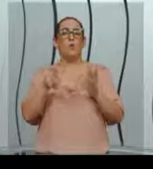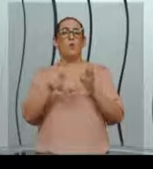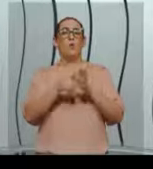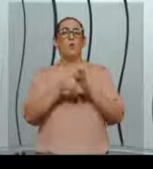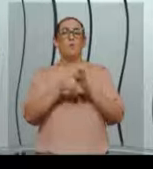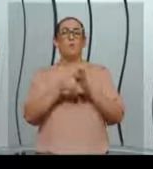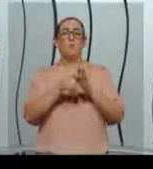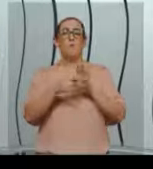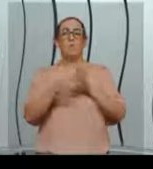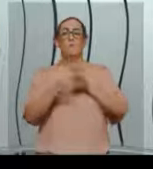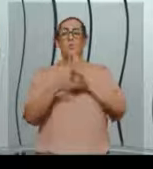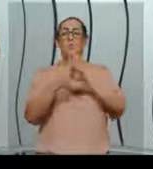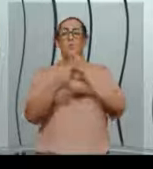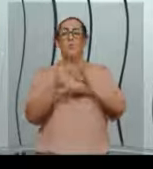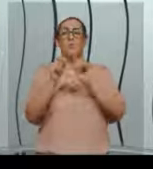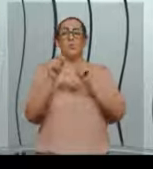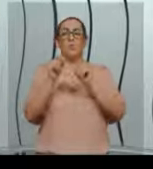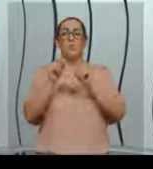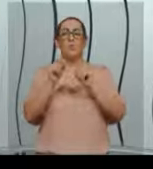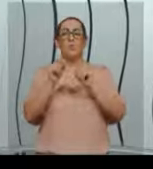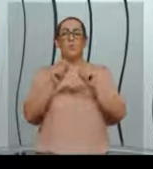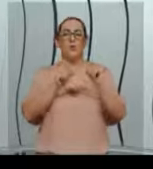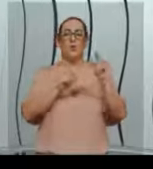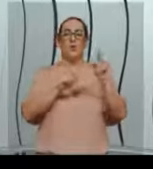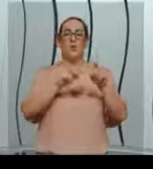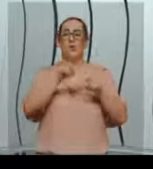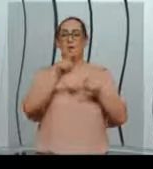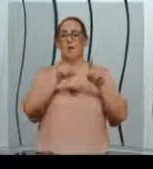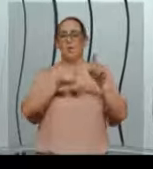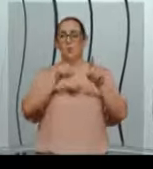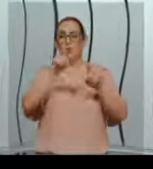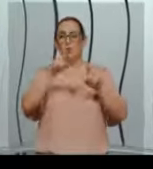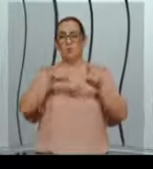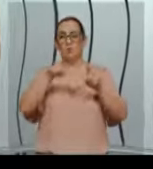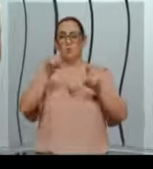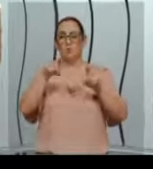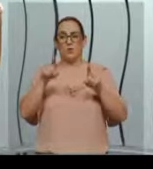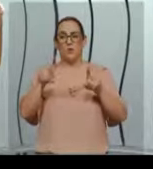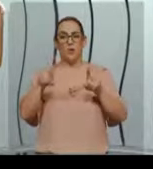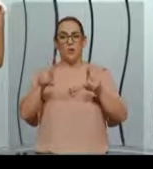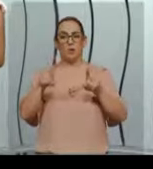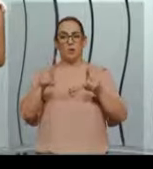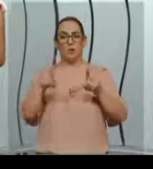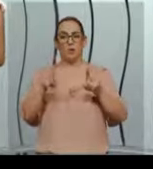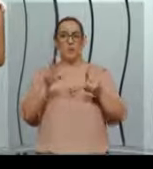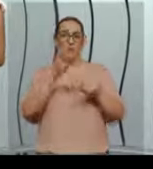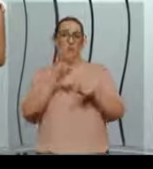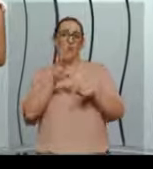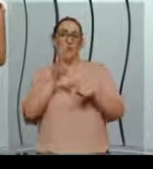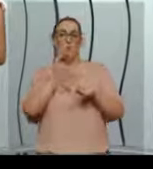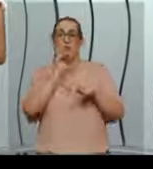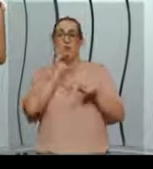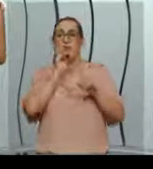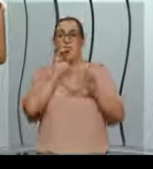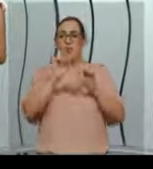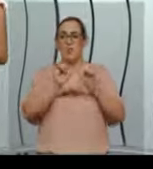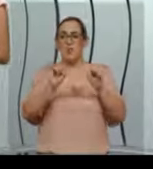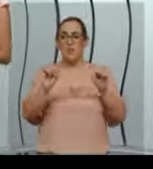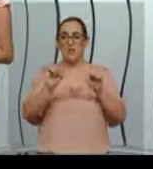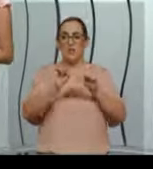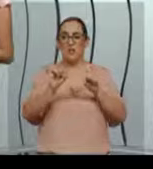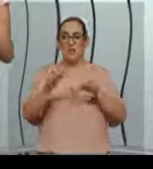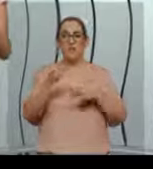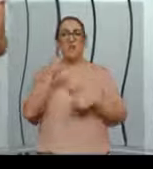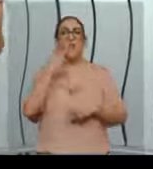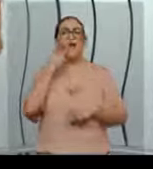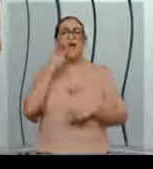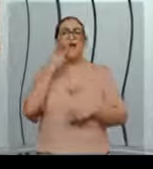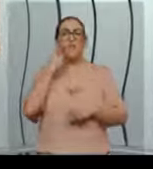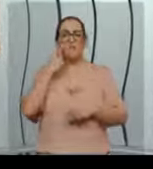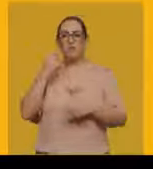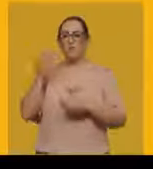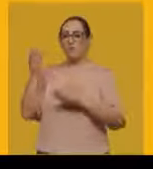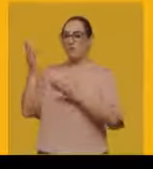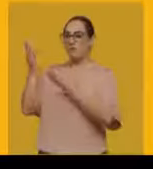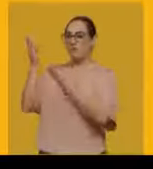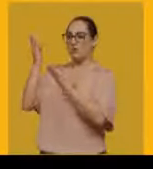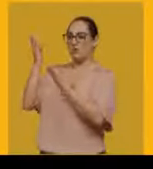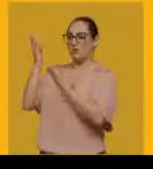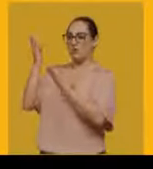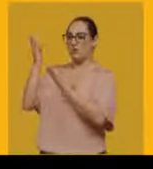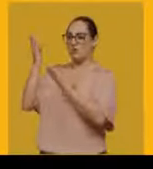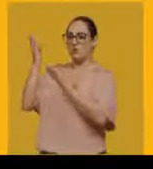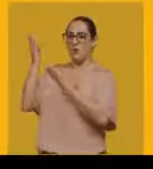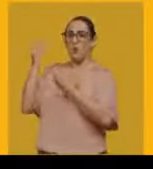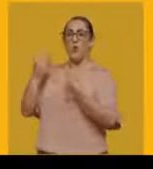usando recursos gráficos. Uma dessas formas é usando esses desenhos. Então, quando eu tenho um risco,